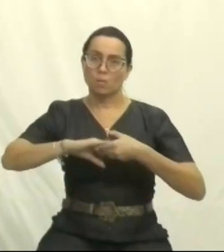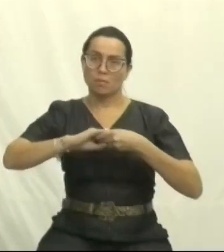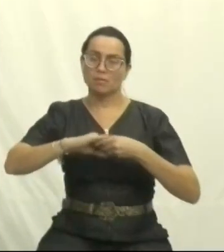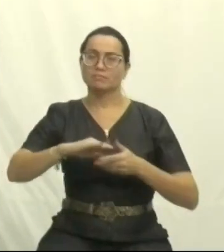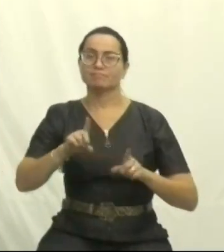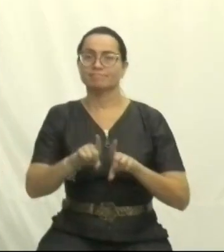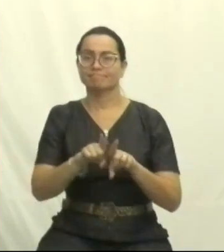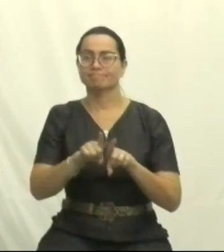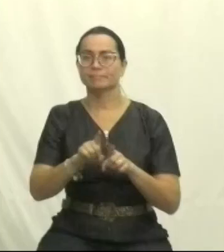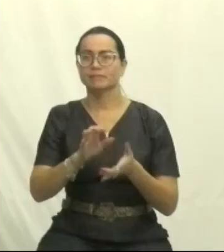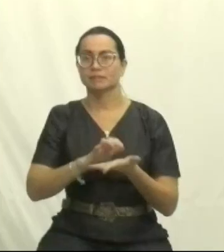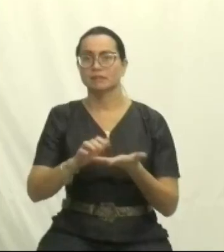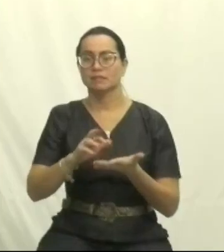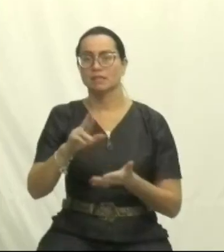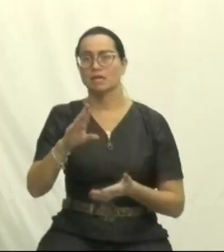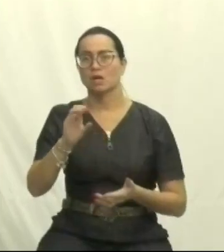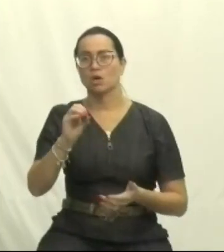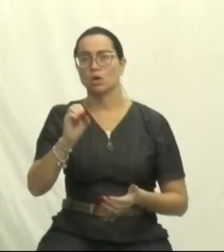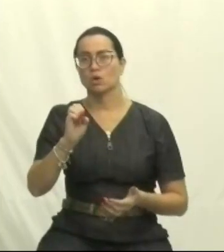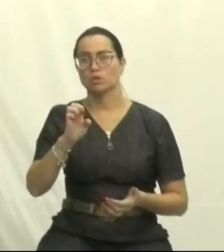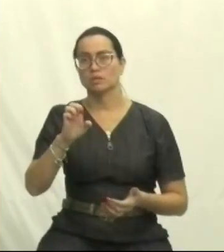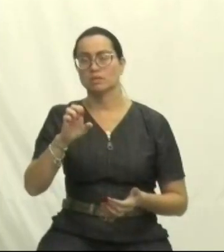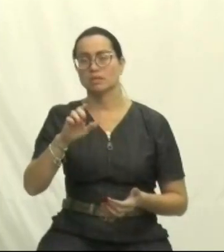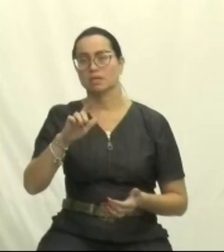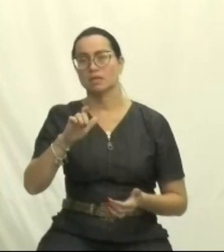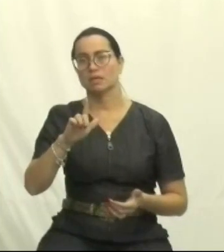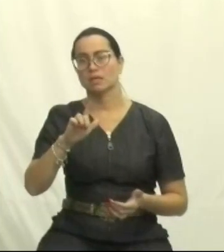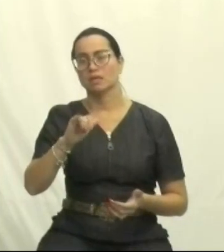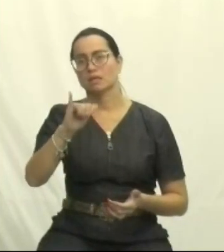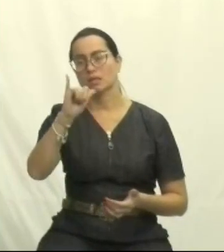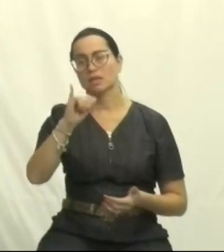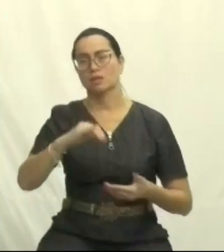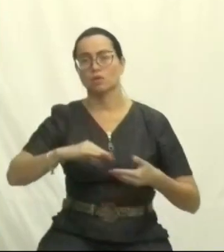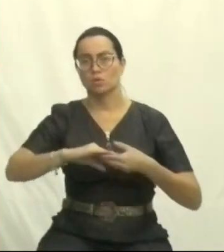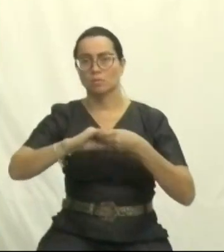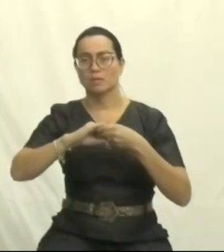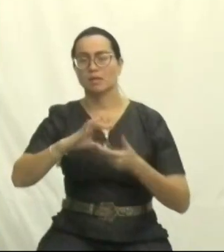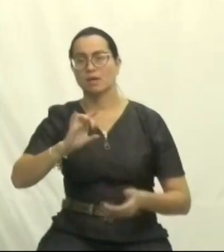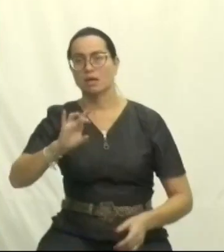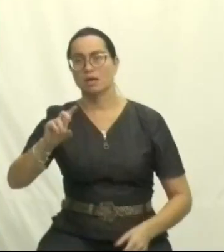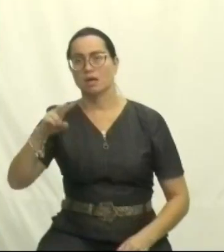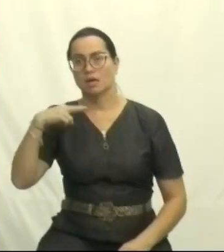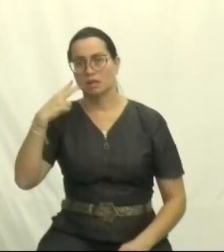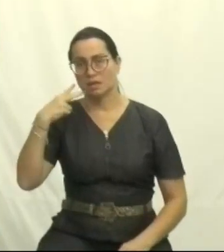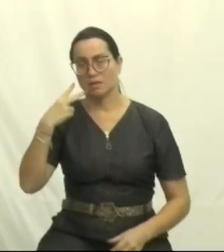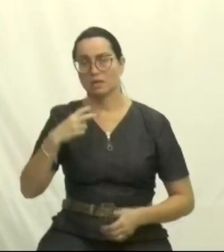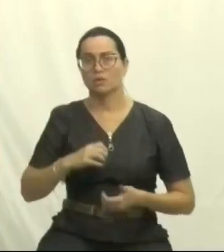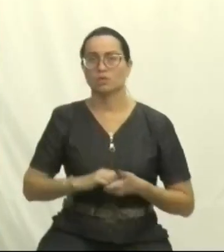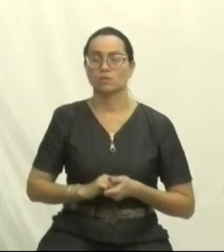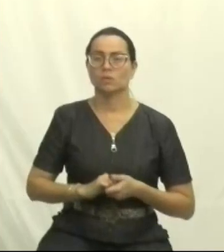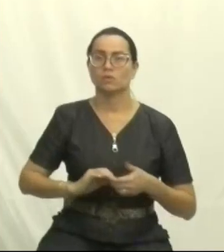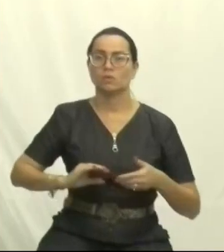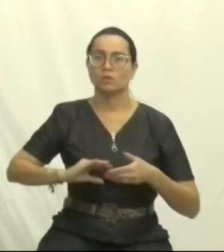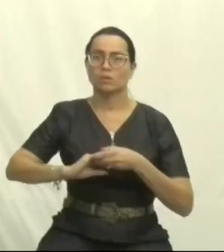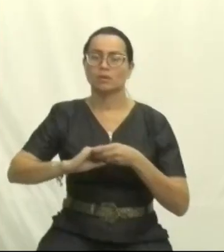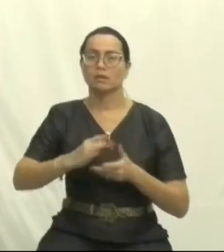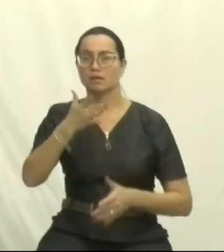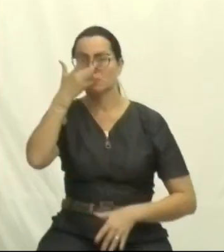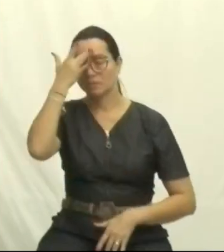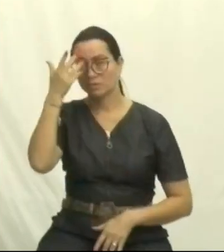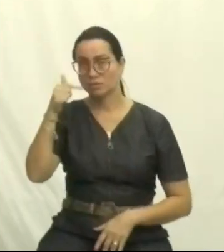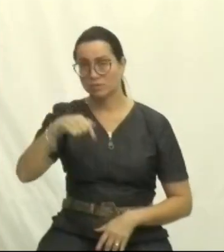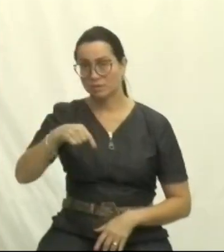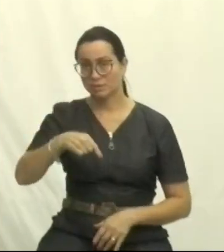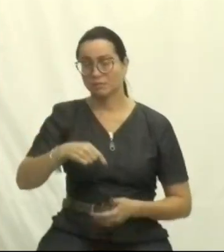secretária Roseli, Fabiola, cumprimentar os demais vereadores, cumprimentar o público que está aqui, o pessoal do Corpo de